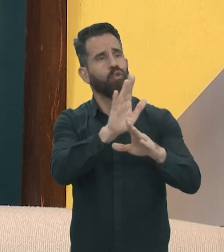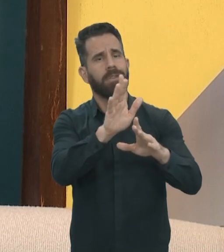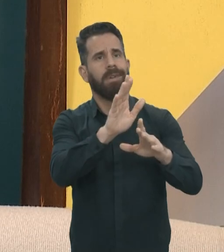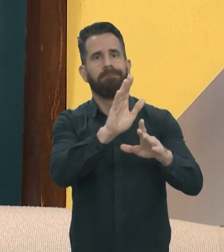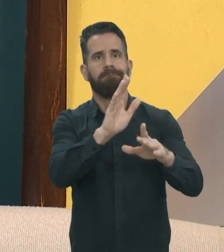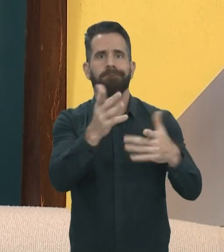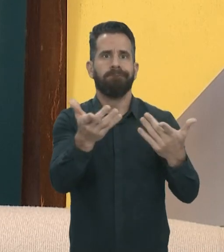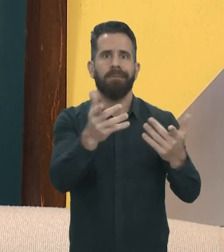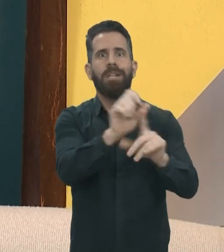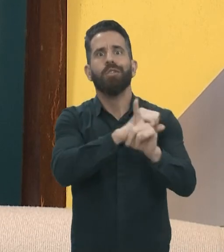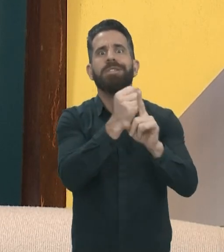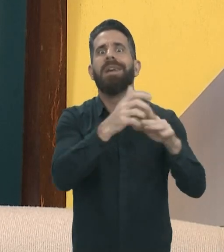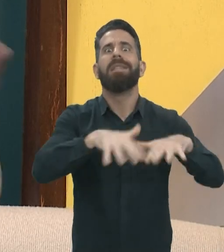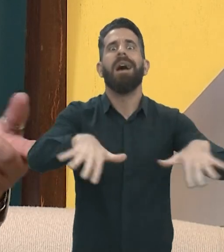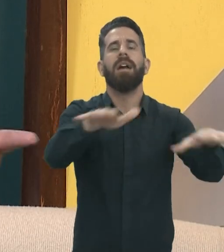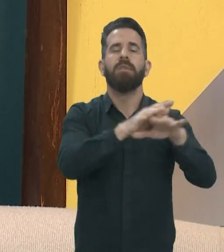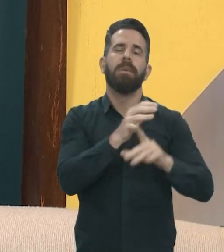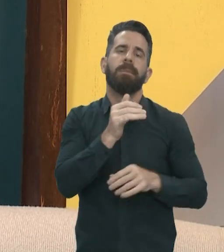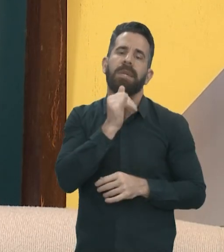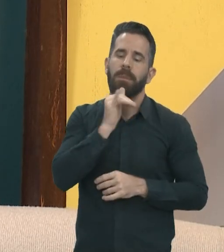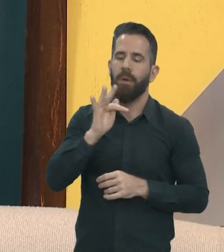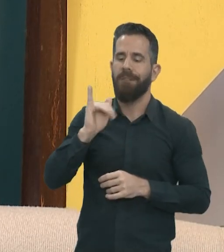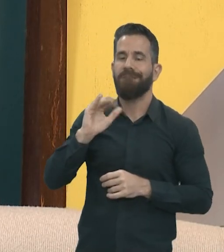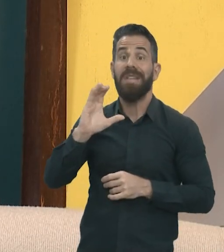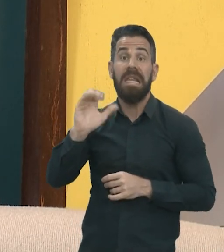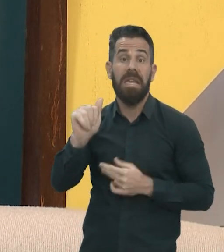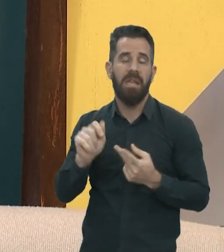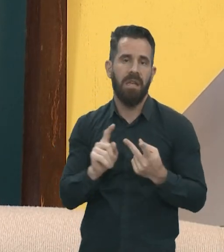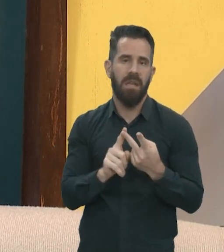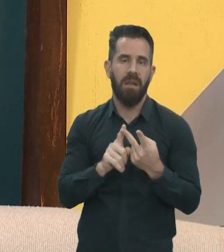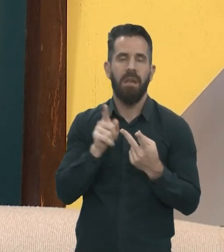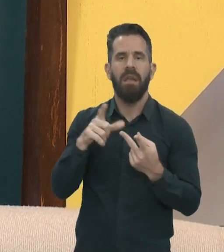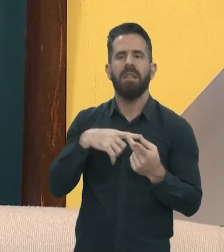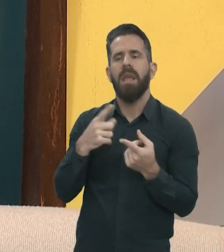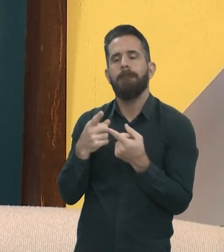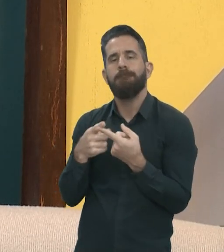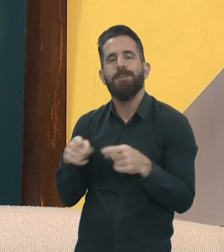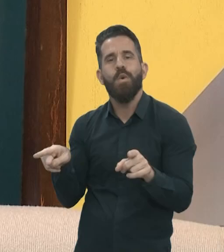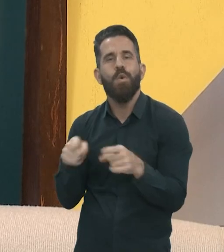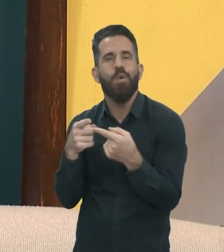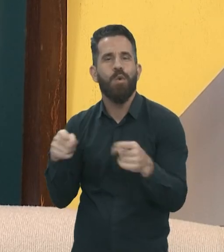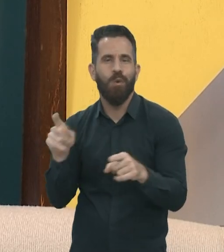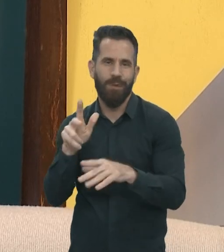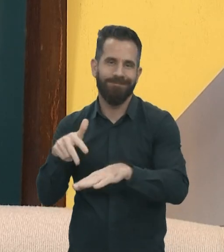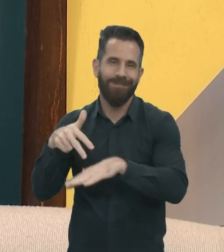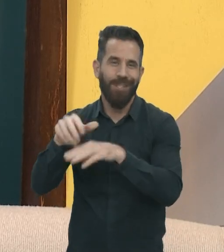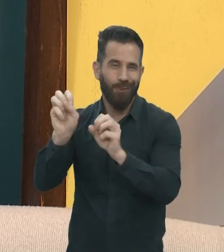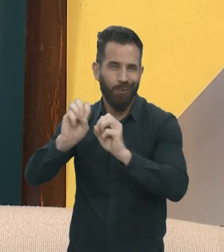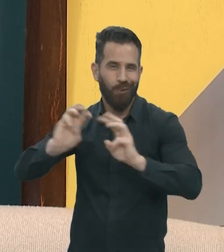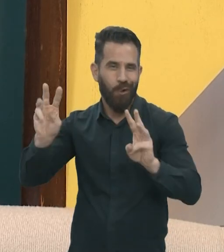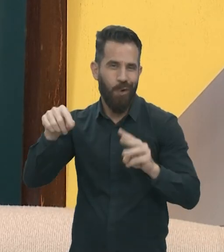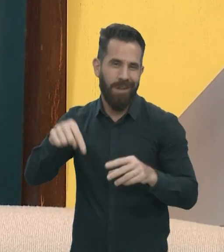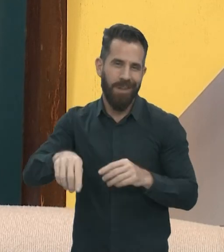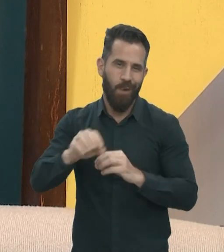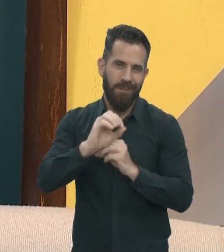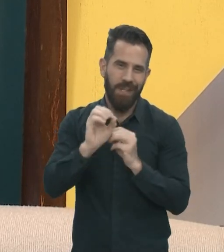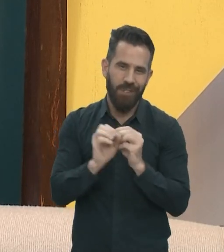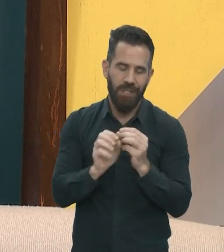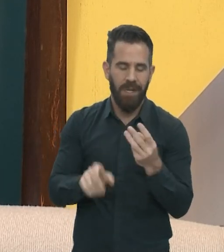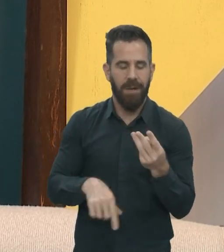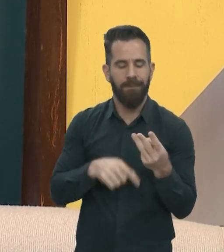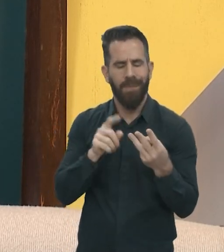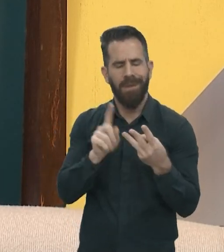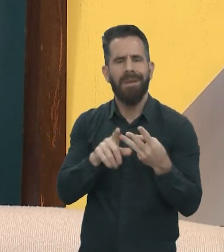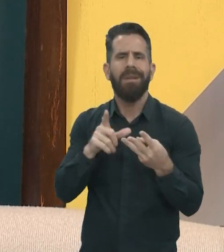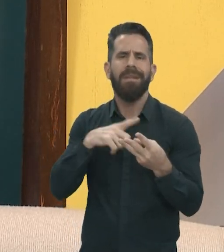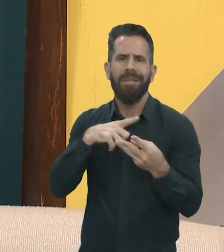seja aí no Música no Campo, seja ali nas atividades, né, o UFG nos parques, por exemplo, que pode ser parques e cultura.